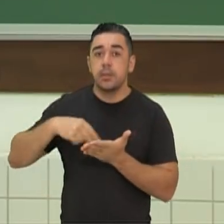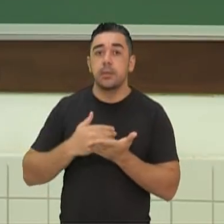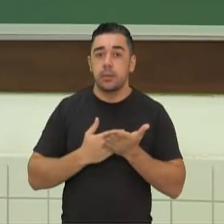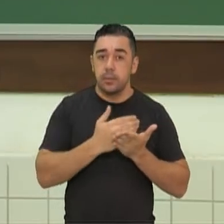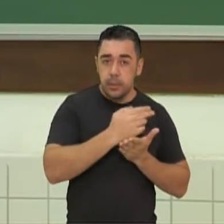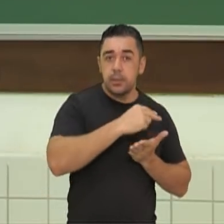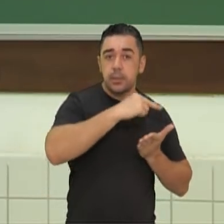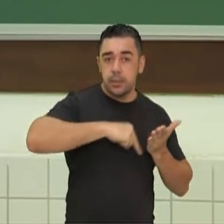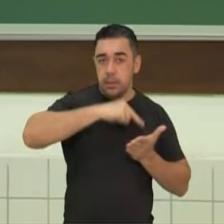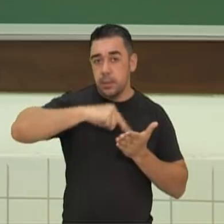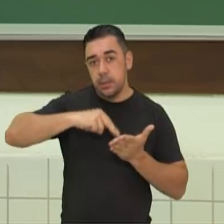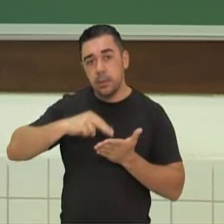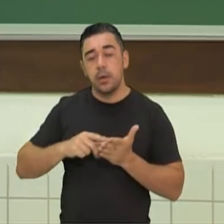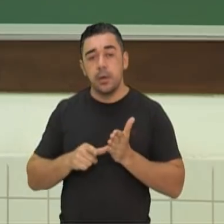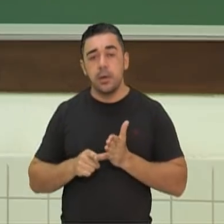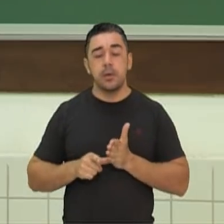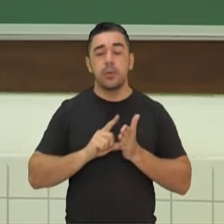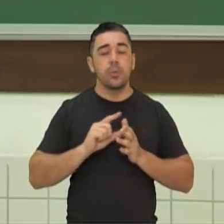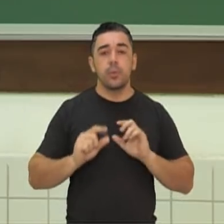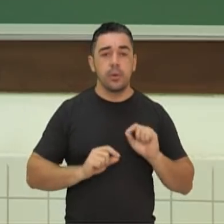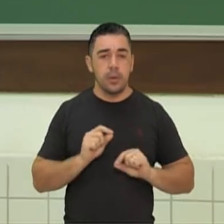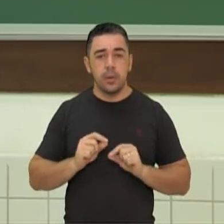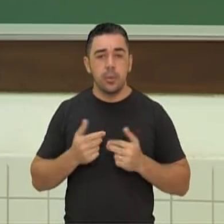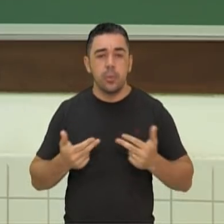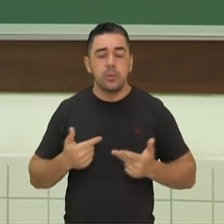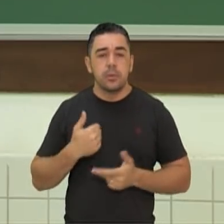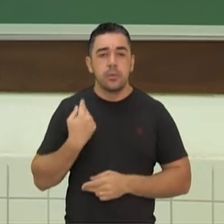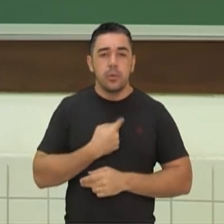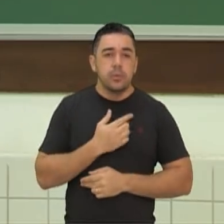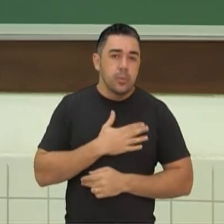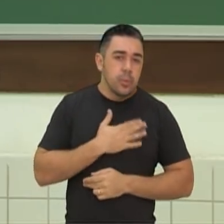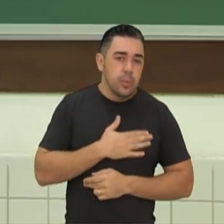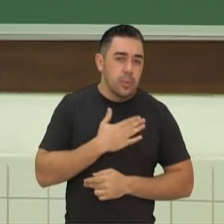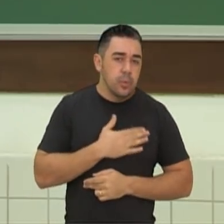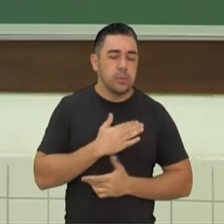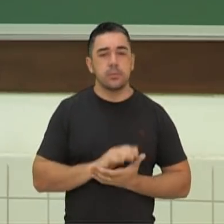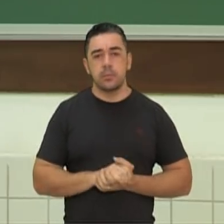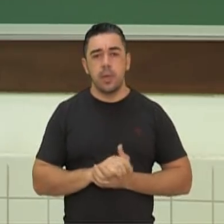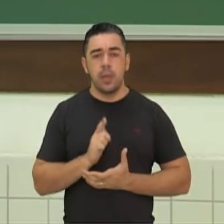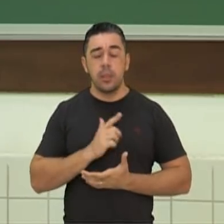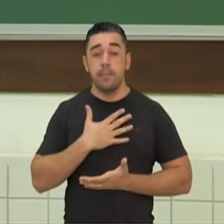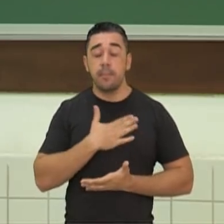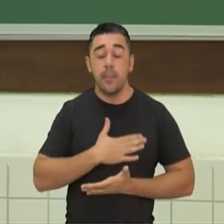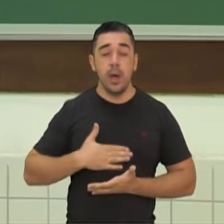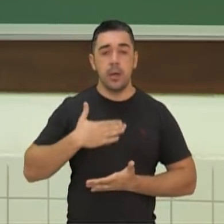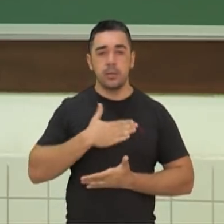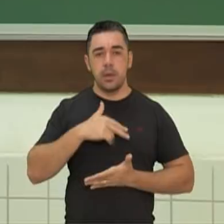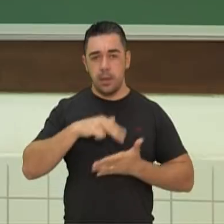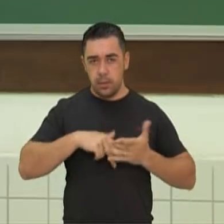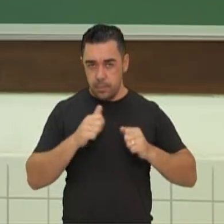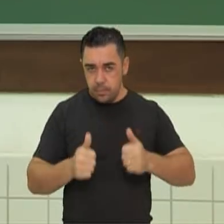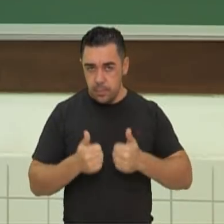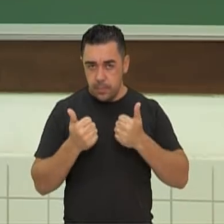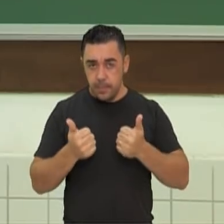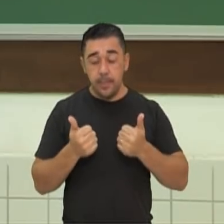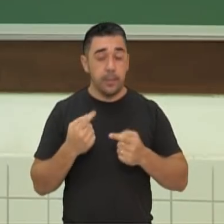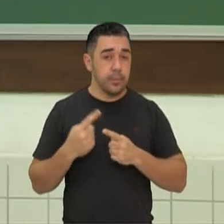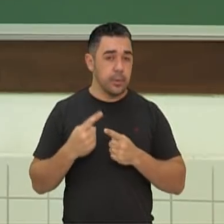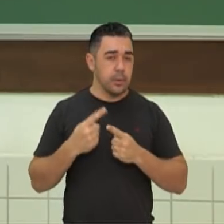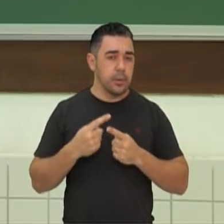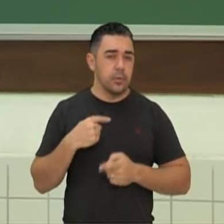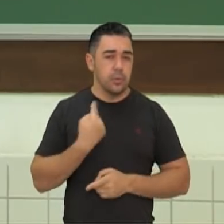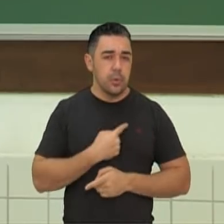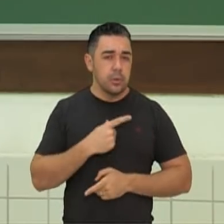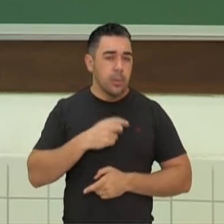fazer as nossas leituras através de coisas que a gente goste, tá? Que tenha prazer naquilo, tudo bem? Porque nós temos